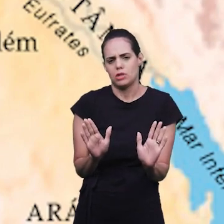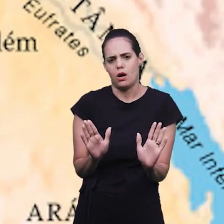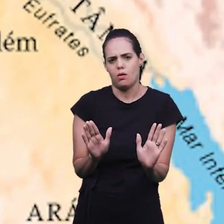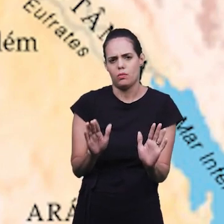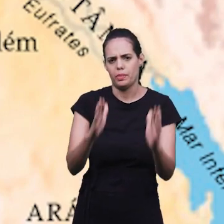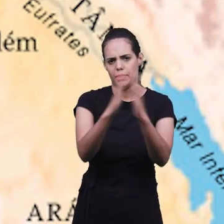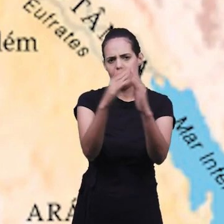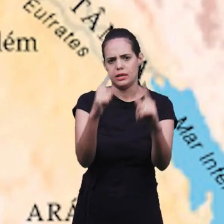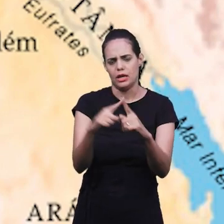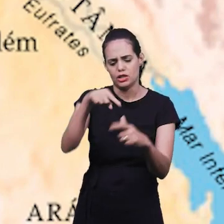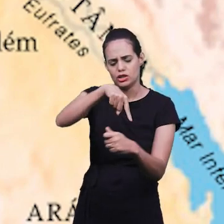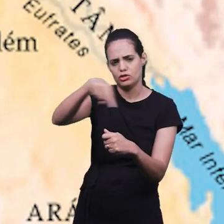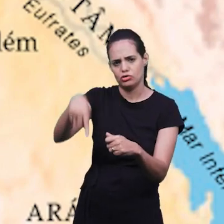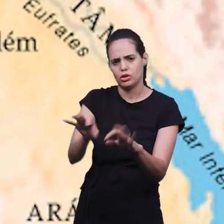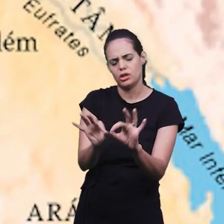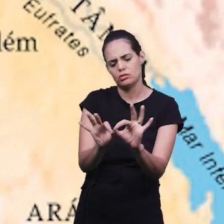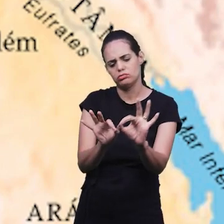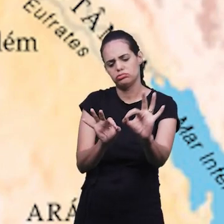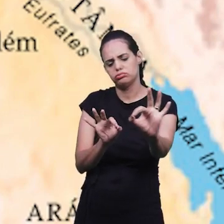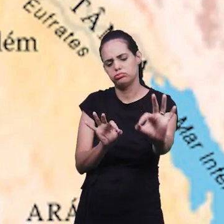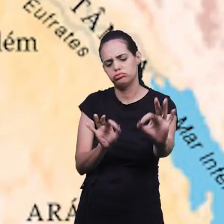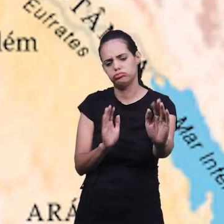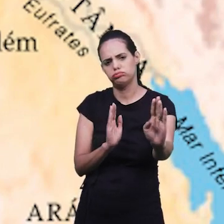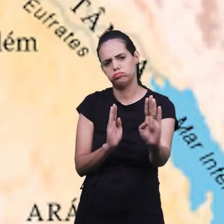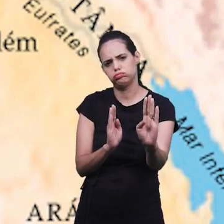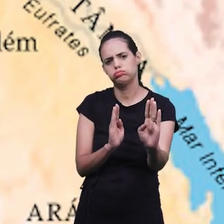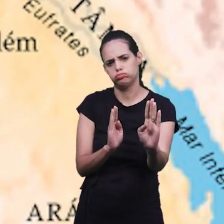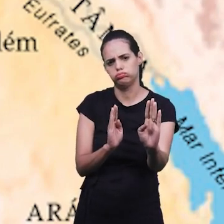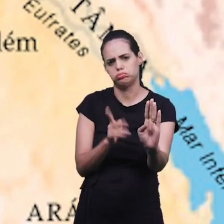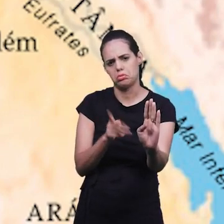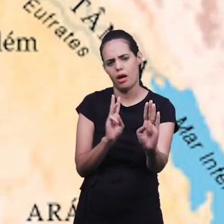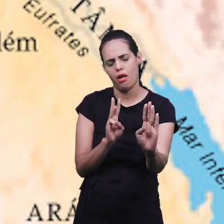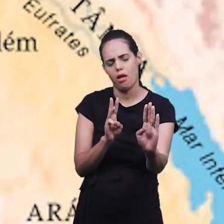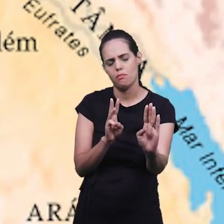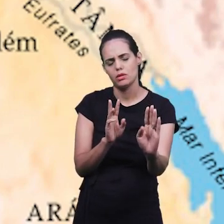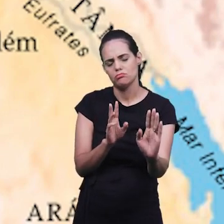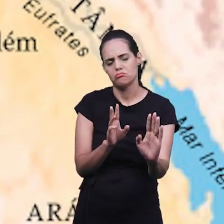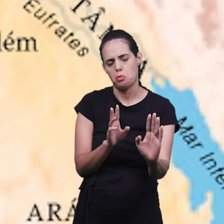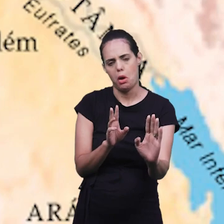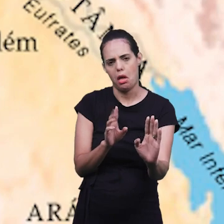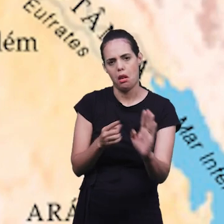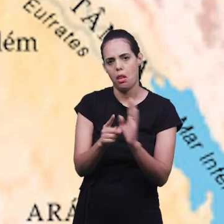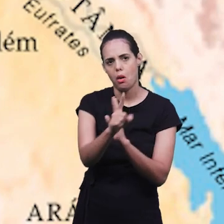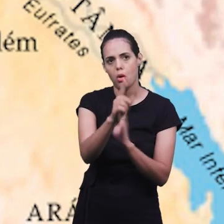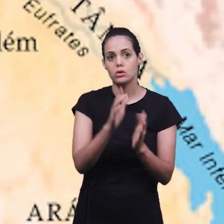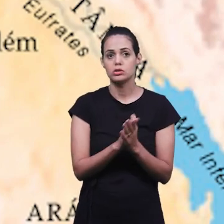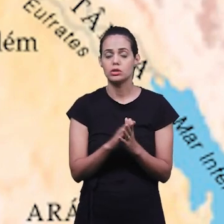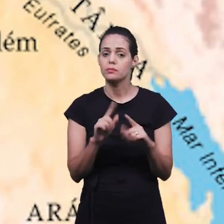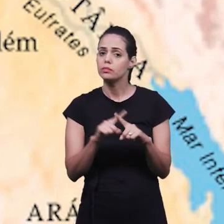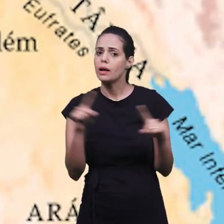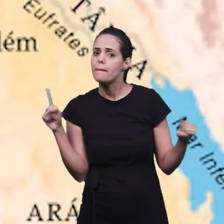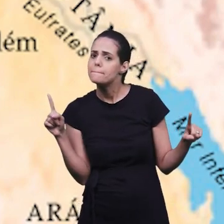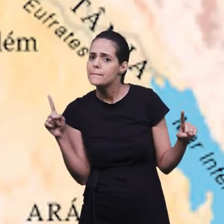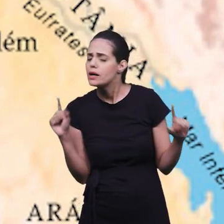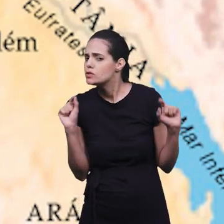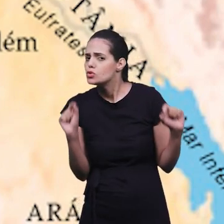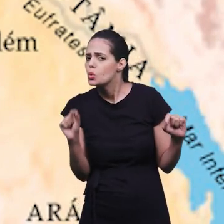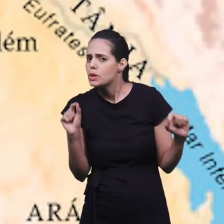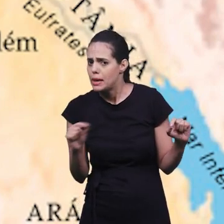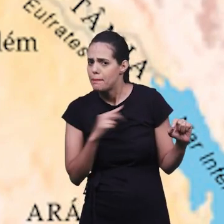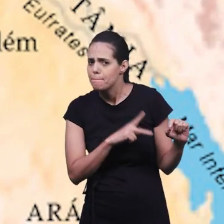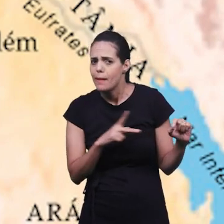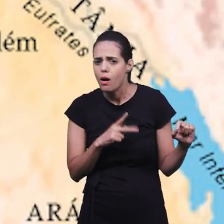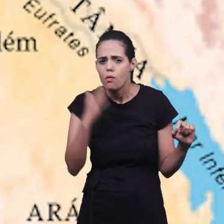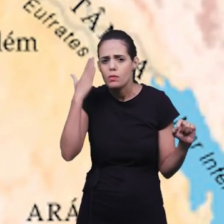Então, Paulo recebeu as notícias de que os servos de Deus convertidos ao Senhor Jesus, os gentios,